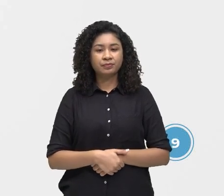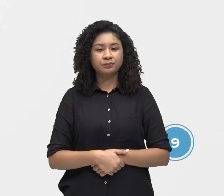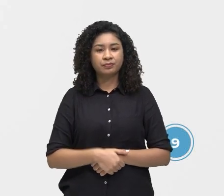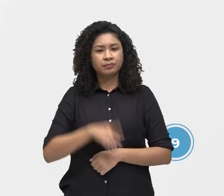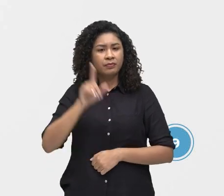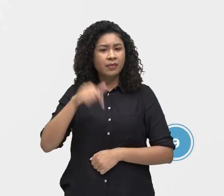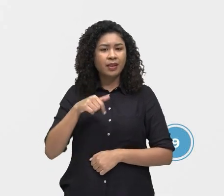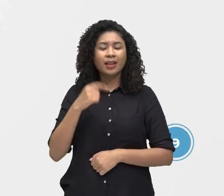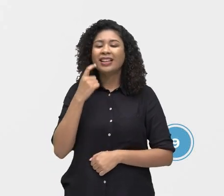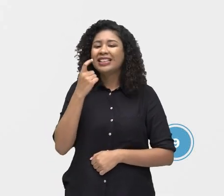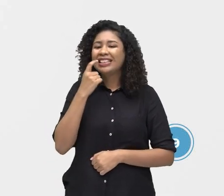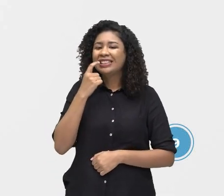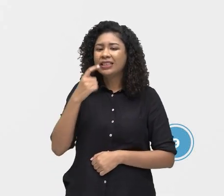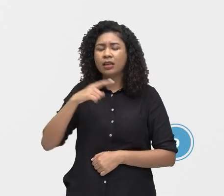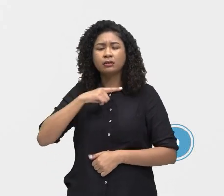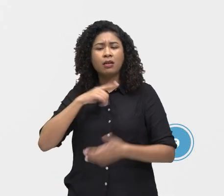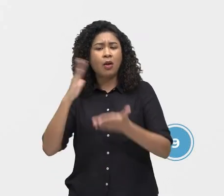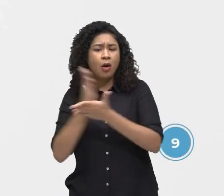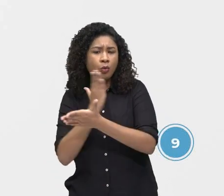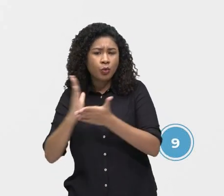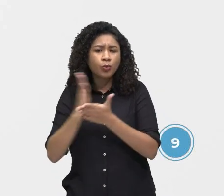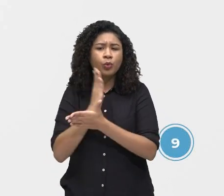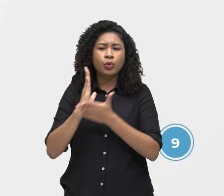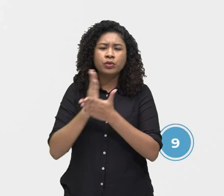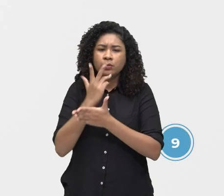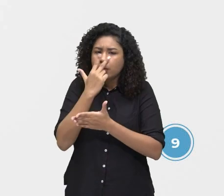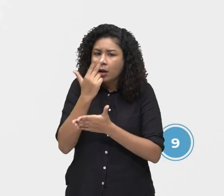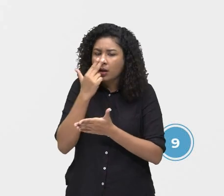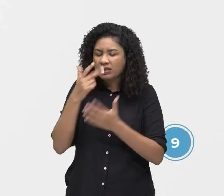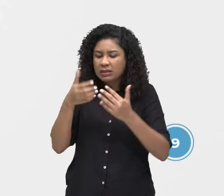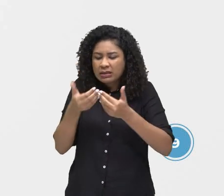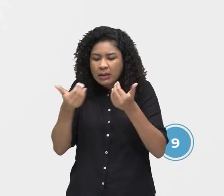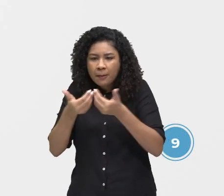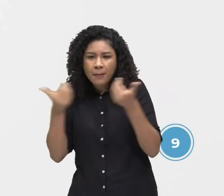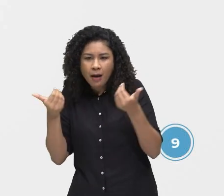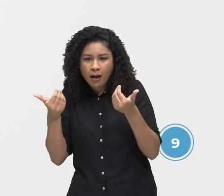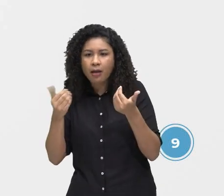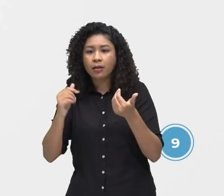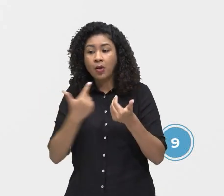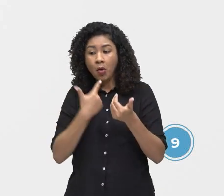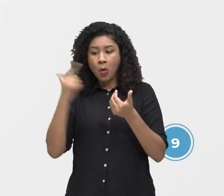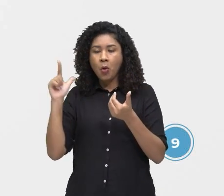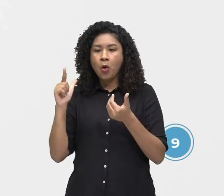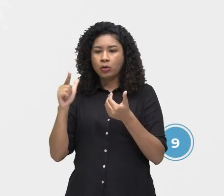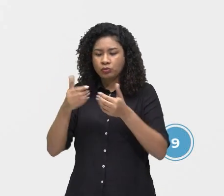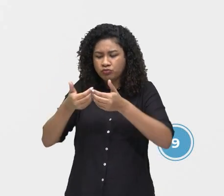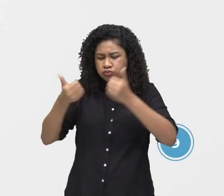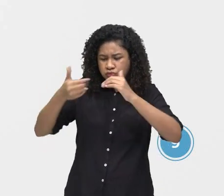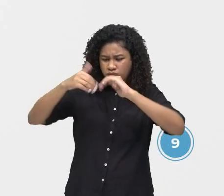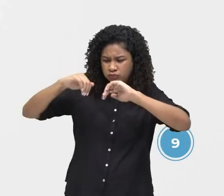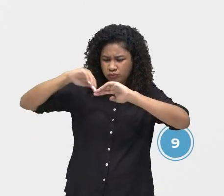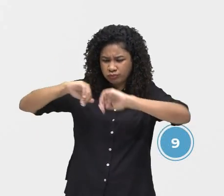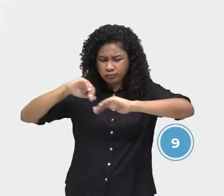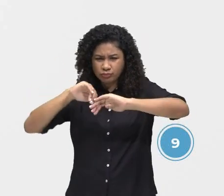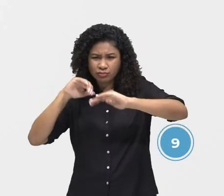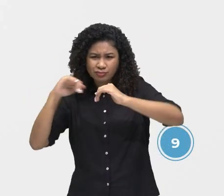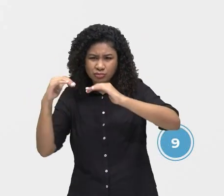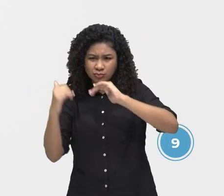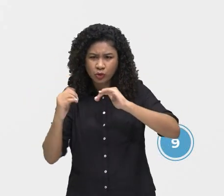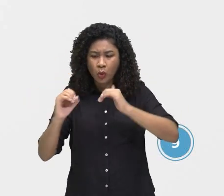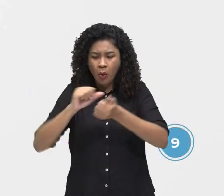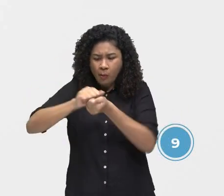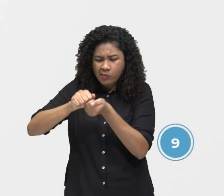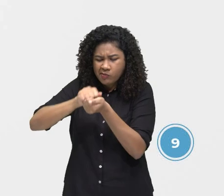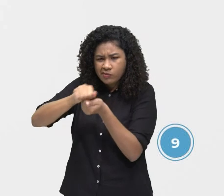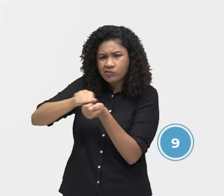nossos dentes, né? A gente tem dente que vai cortar, temos dentes que vão perfurar, dentes que vão triturar e